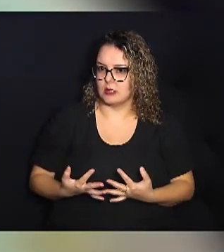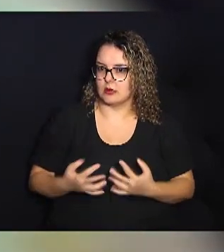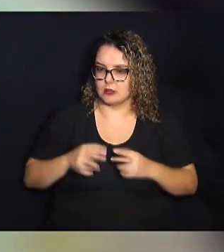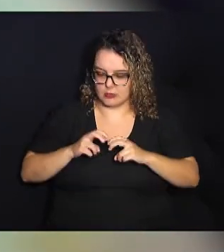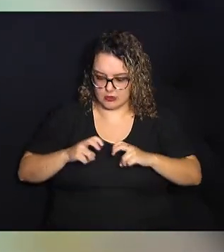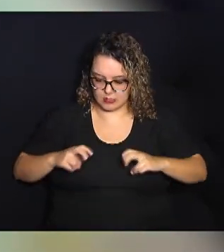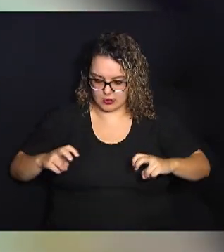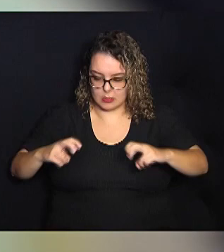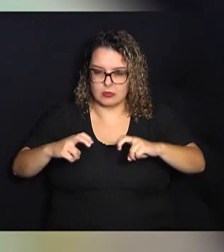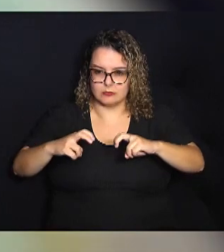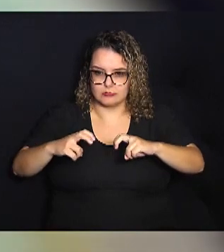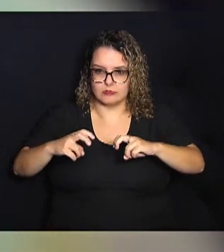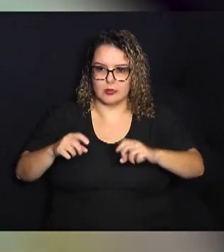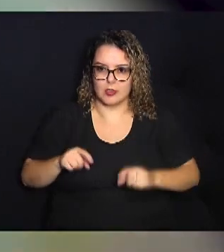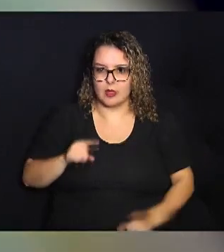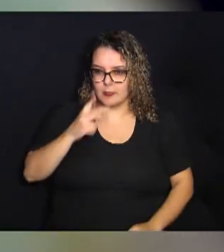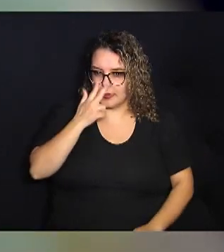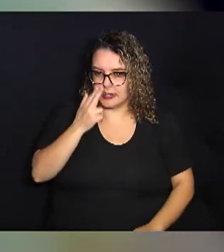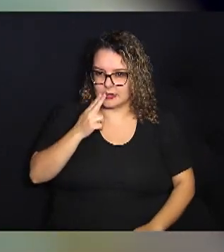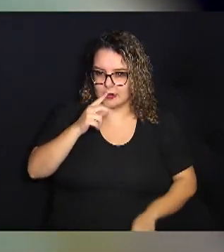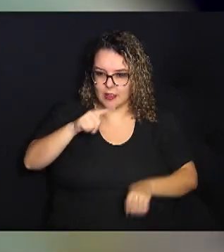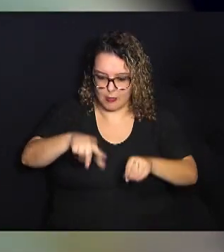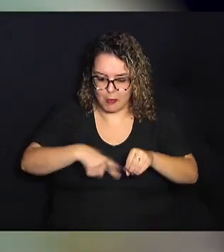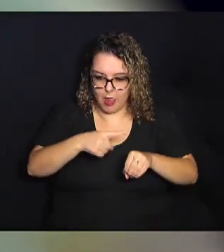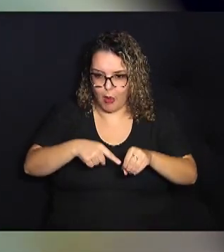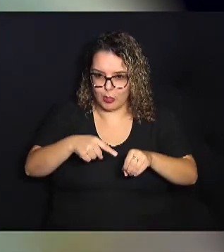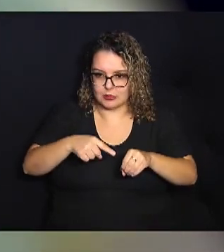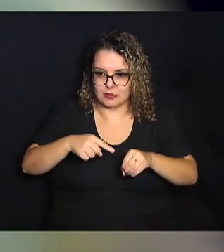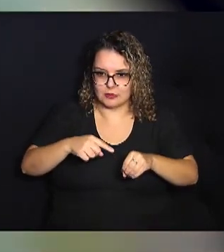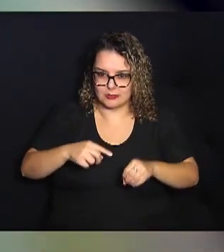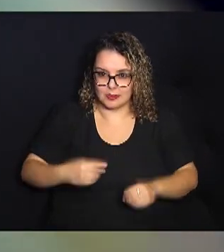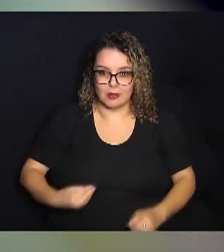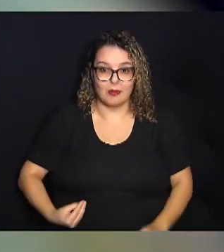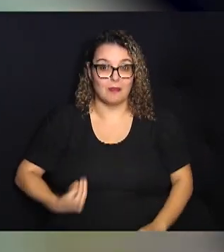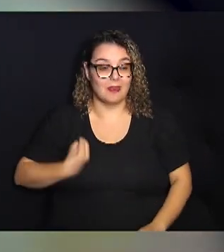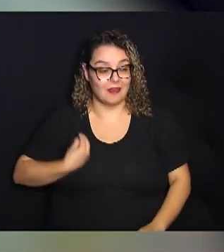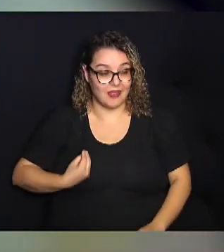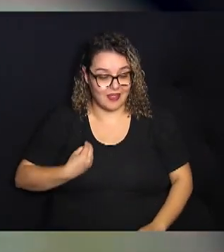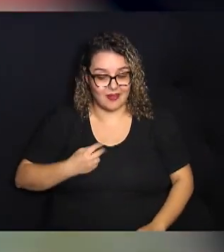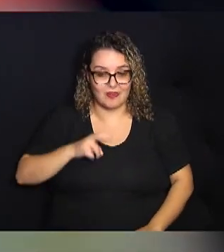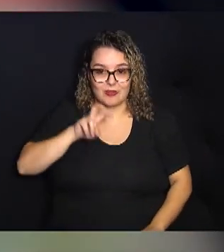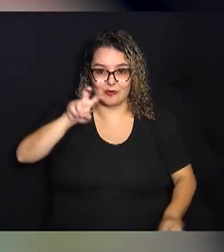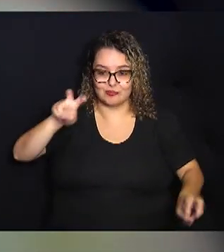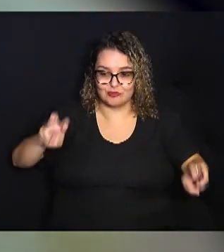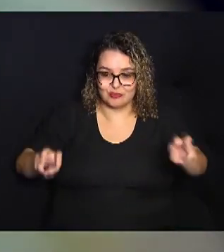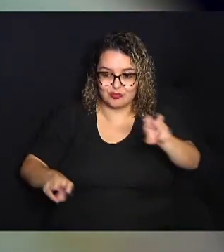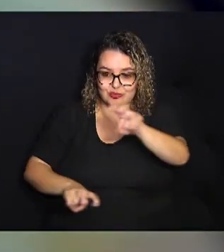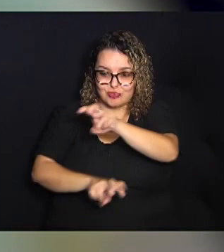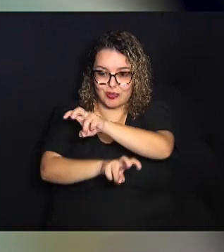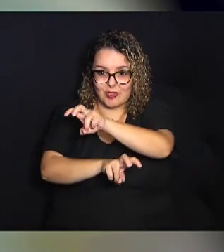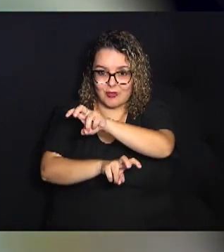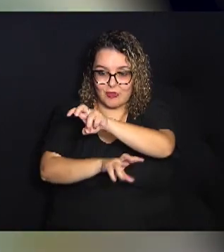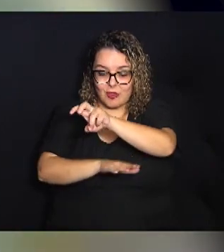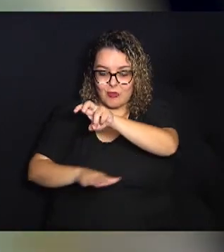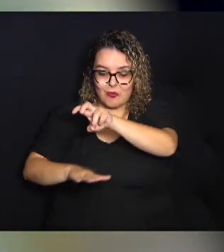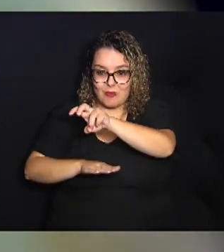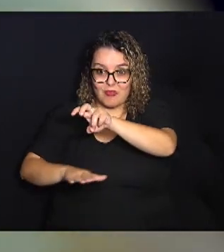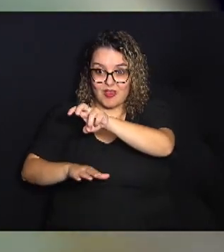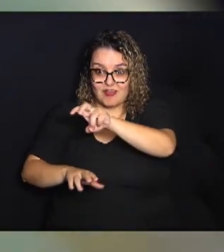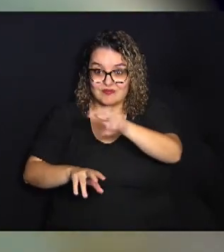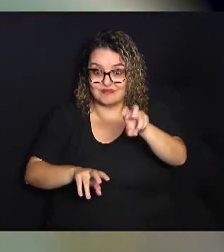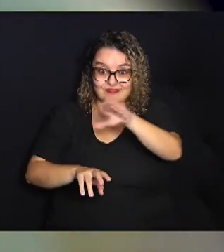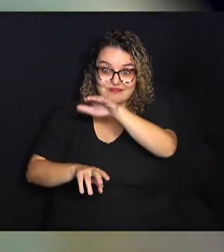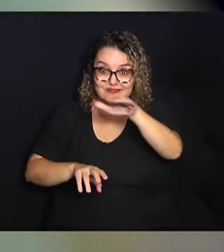mesmo, né? É uma roda. E hoje a gente... Uma roda viva. É uma roda viva. E hoje eu estou aprendendo